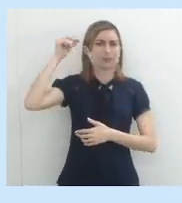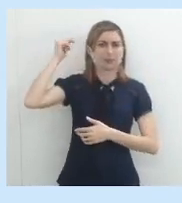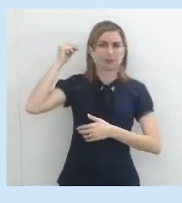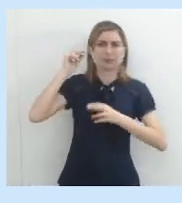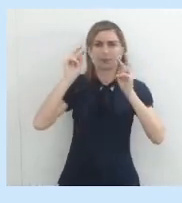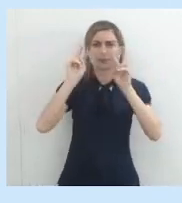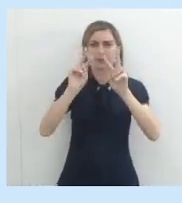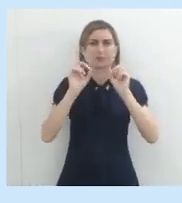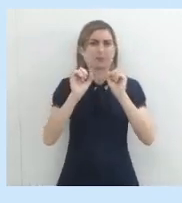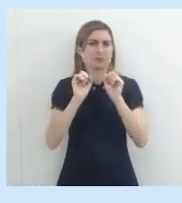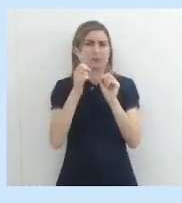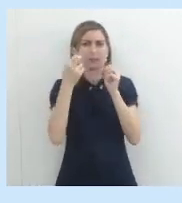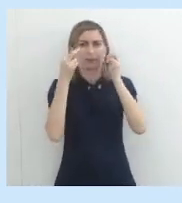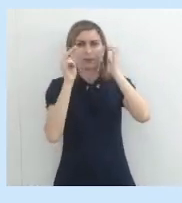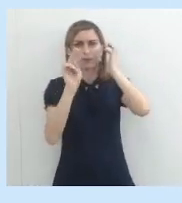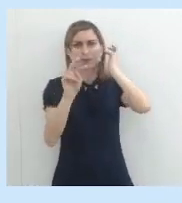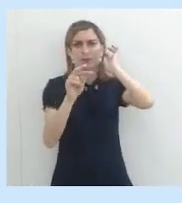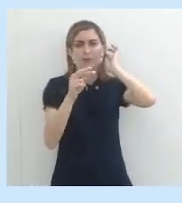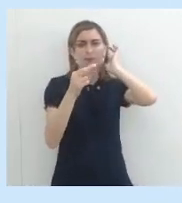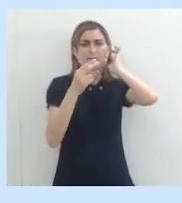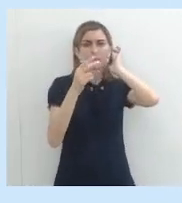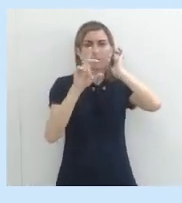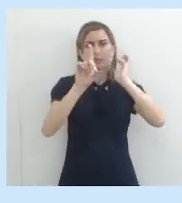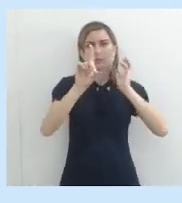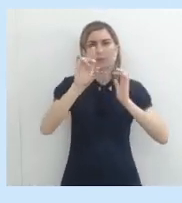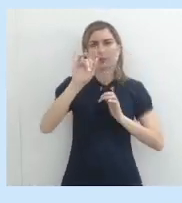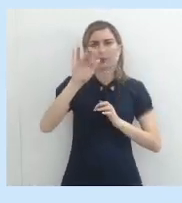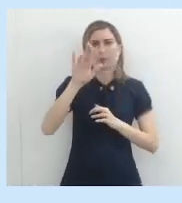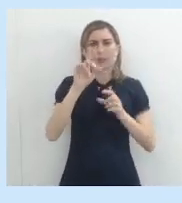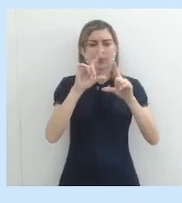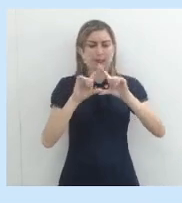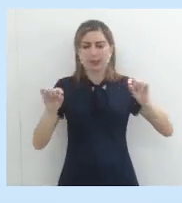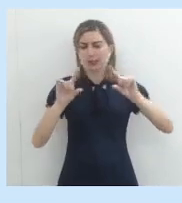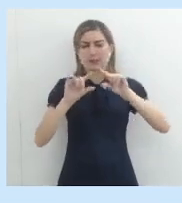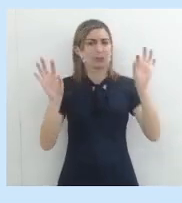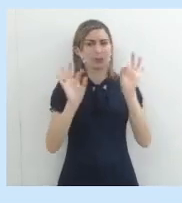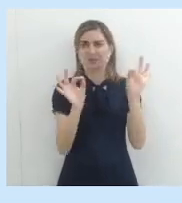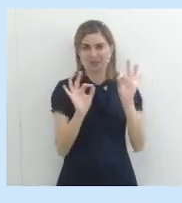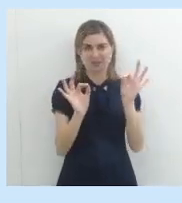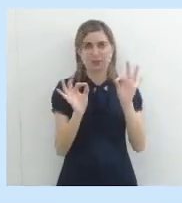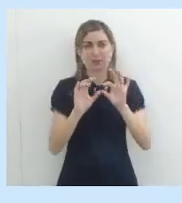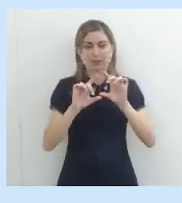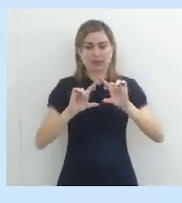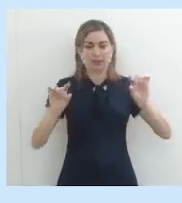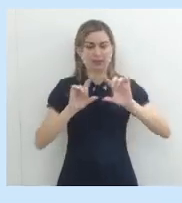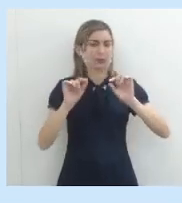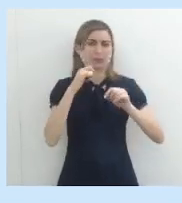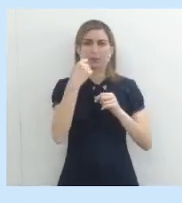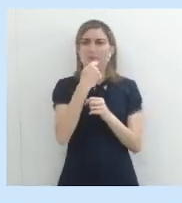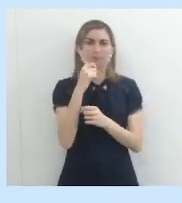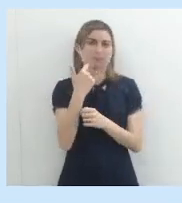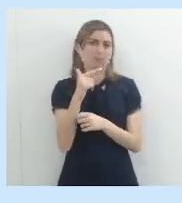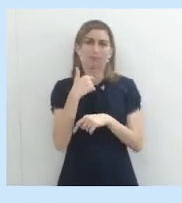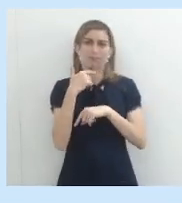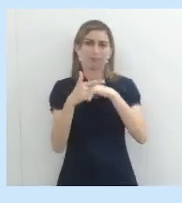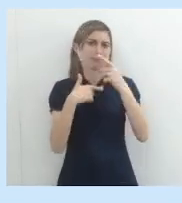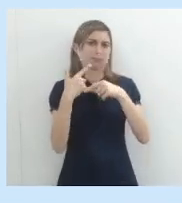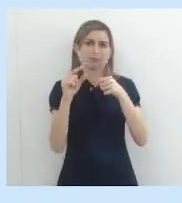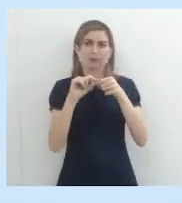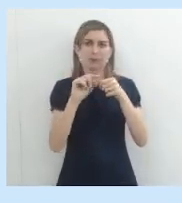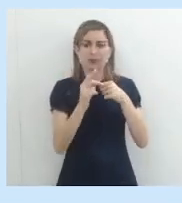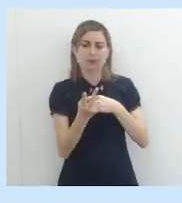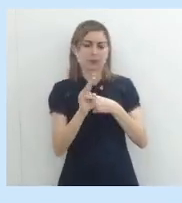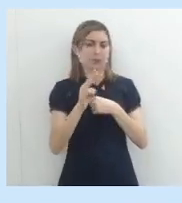gente só podia ver filme dublado, no áudio ou no áudio original, sem legenda, porque não dava para fazer as 2 coisas